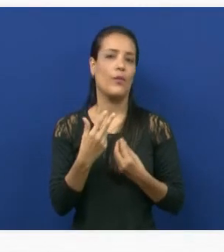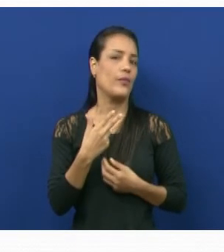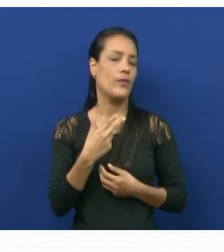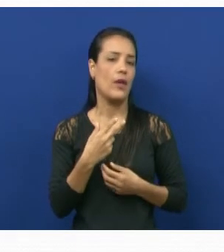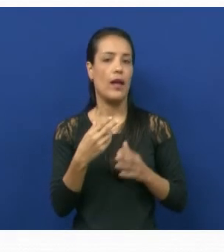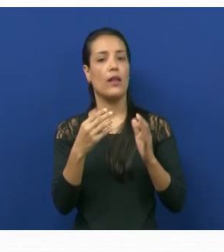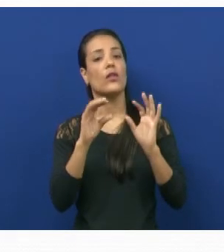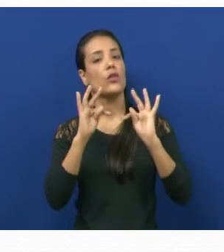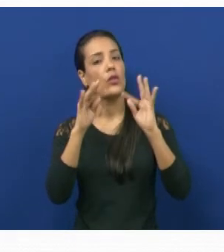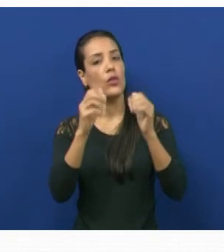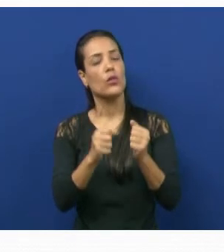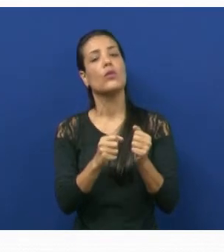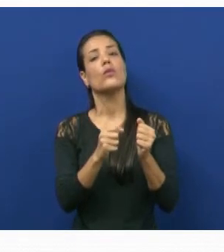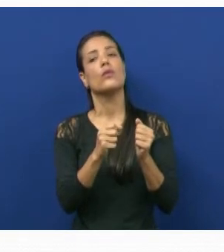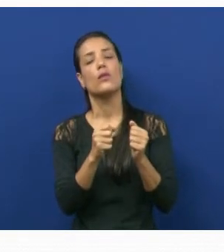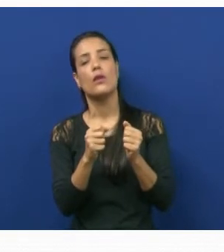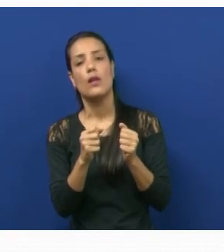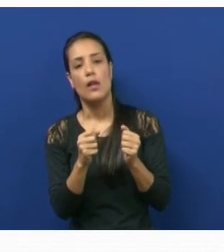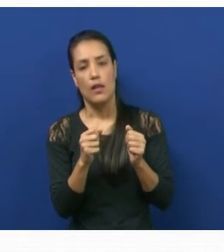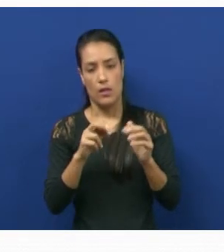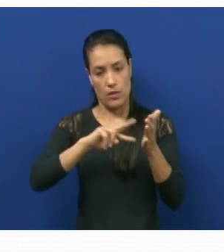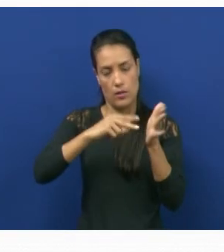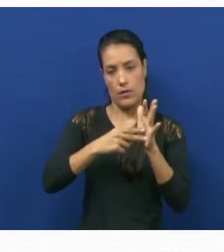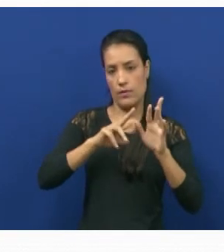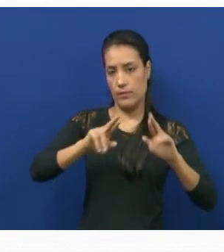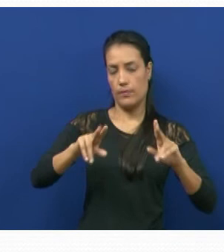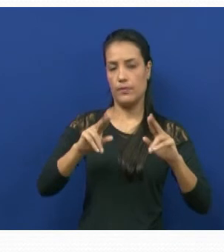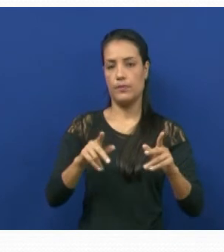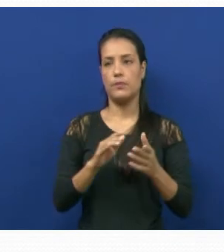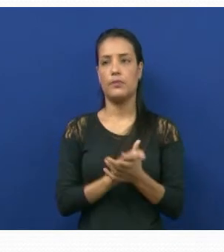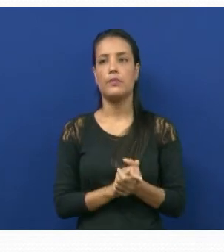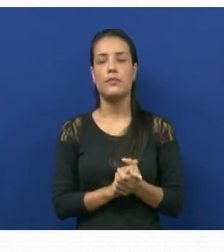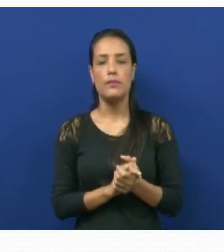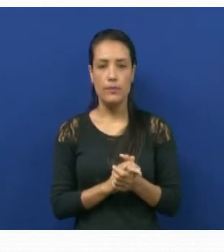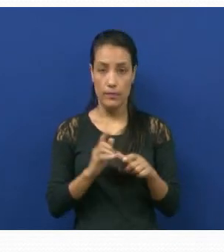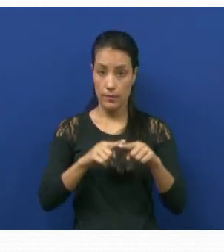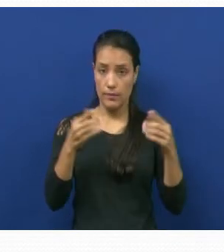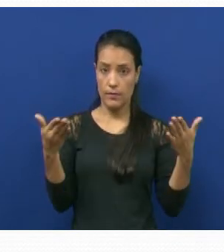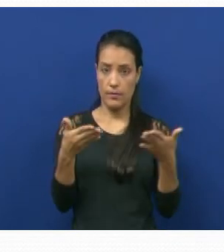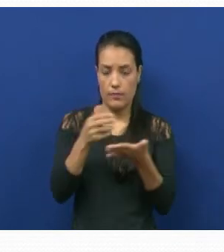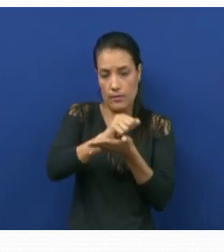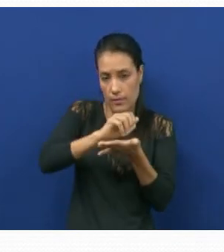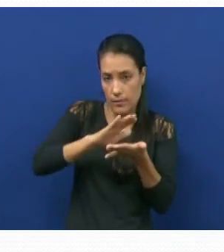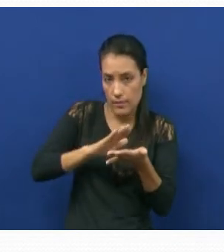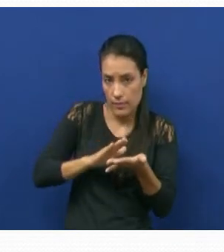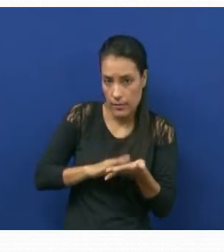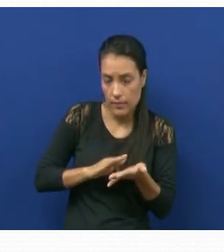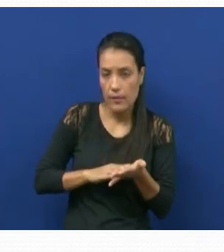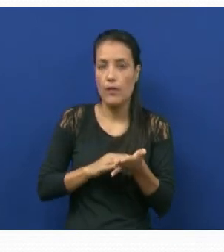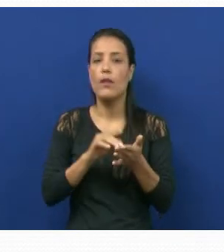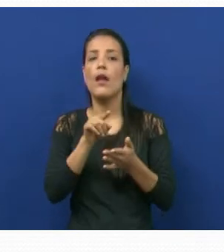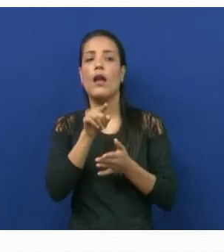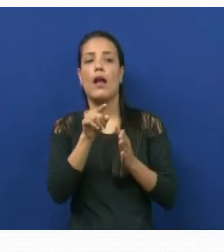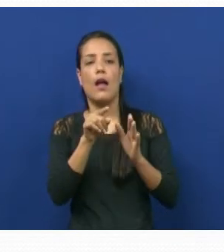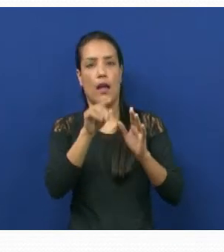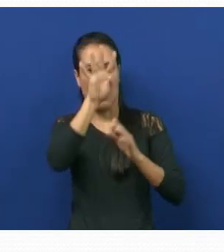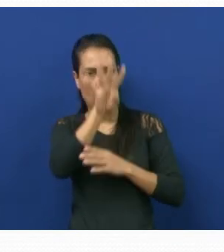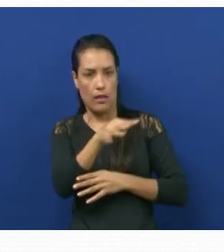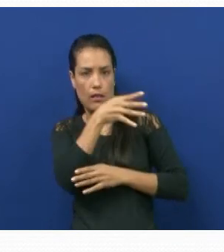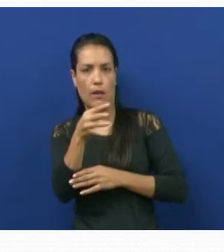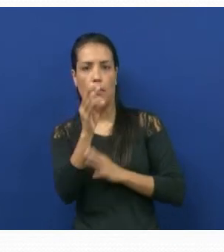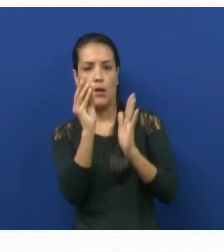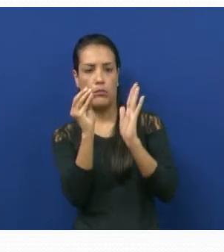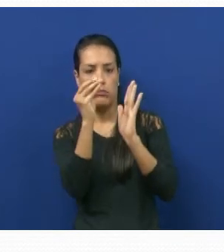exercitar? Olha só, no exercitando, a gente vai preencher essa tabelinha aqui, você vai ler a explicação,